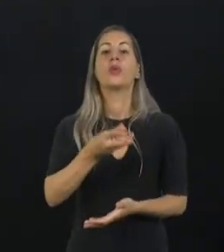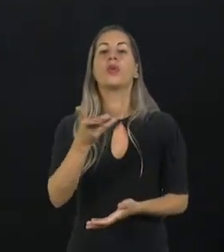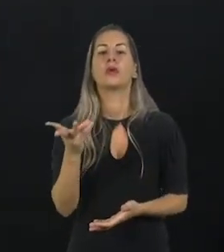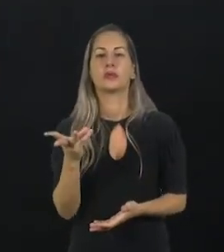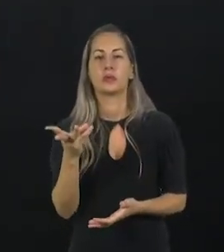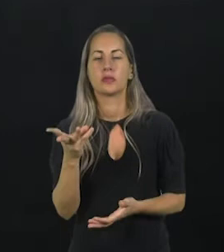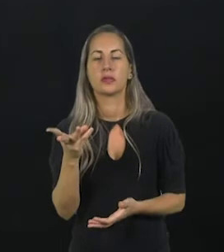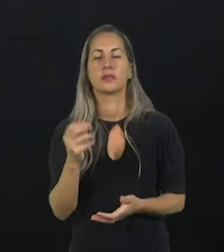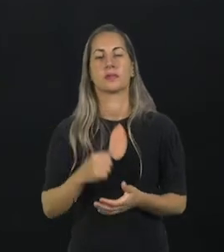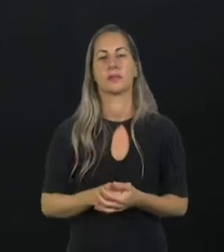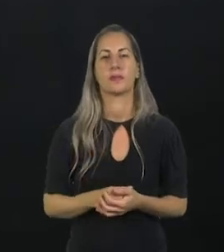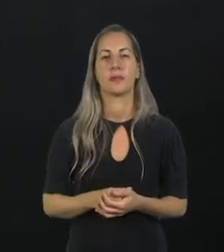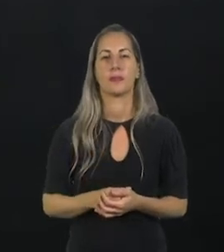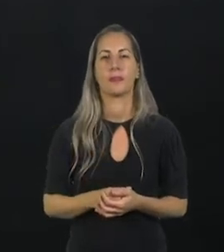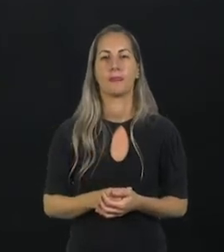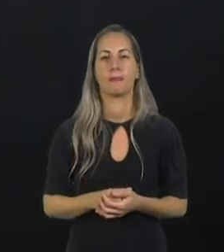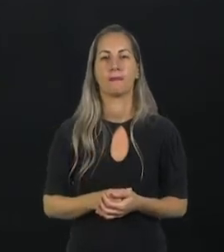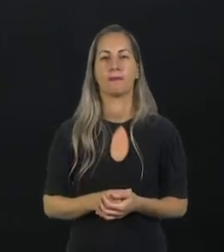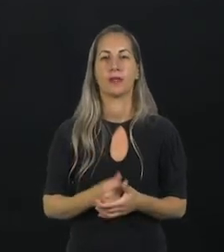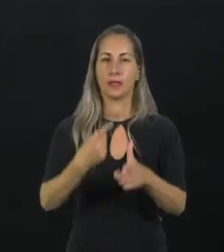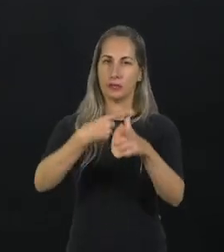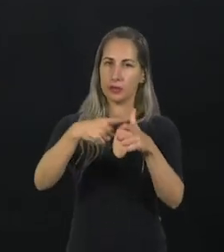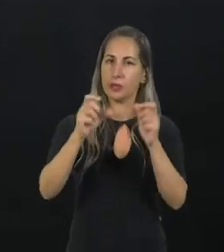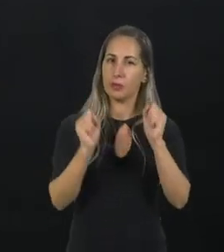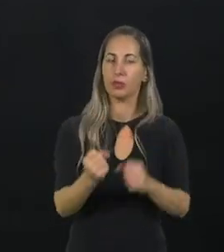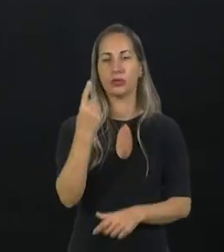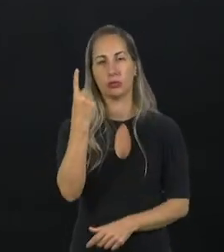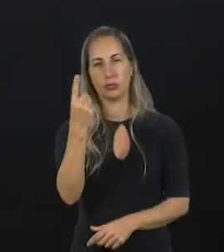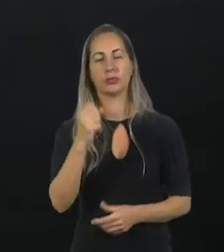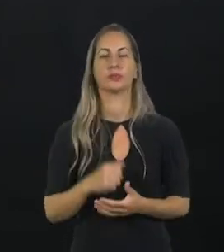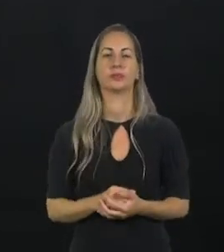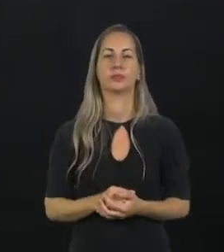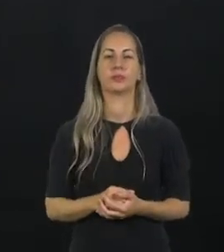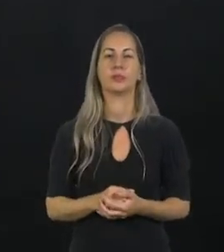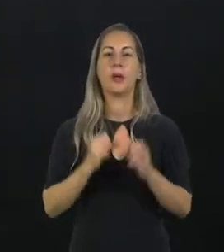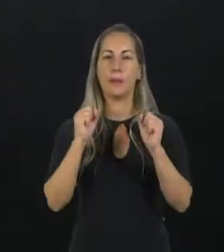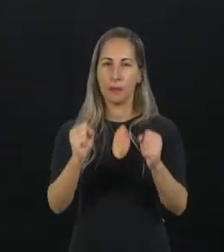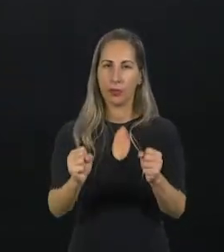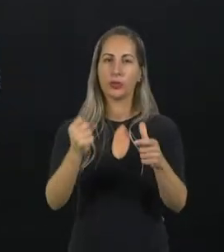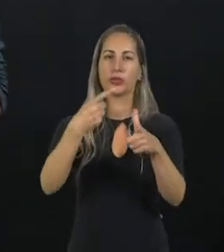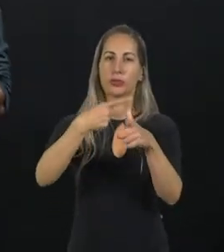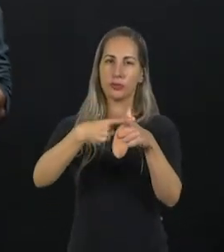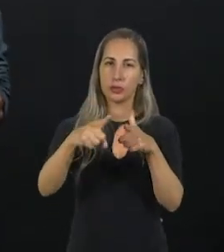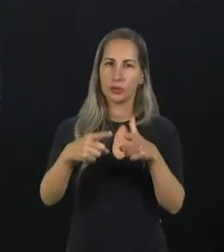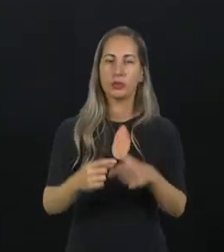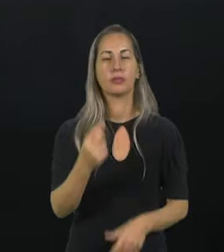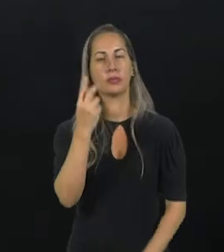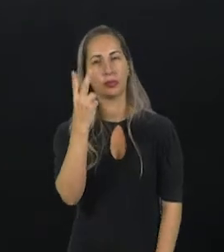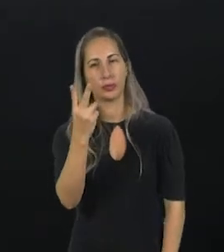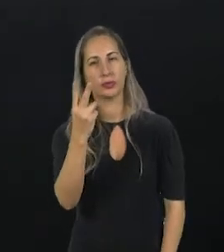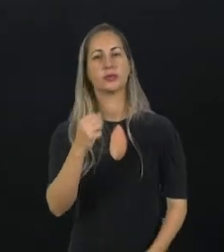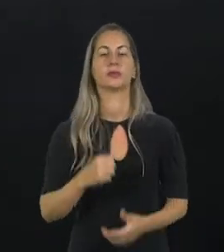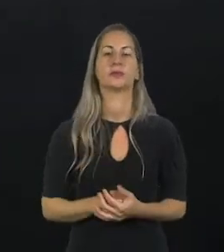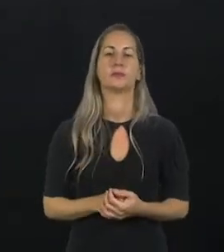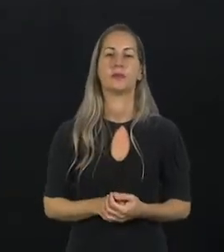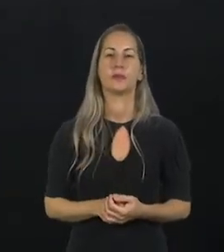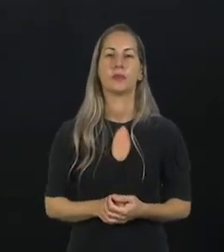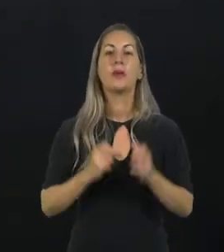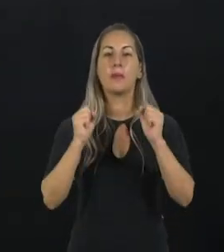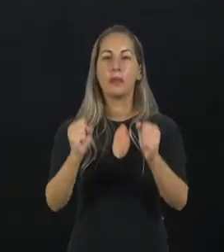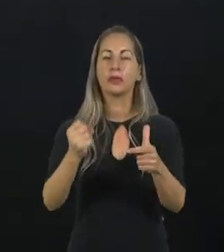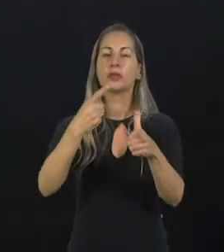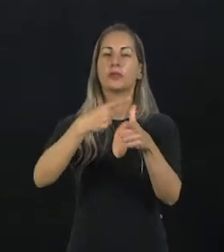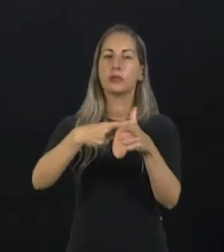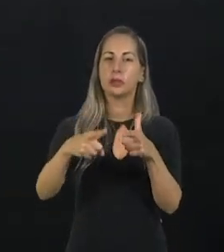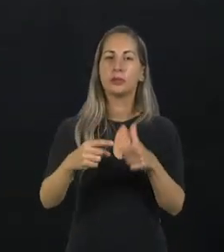Vamos analisar? Ele pode ser dividido por 1, ele pode ser dividido por 2, ele